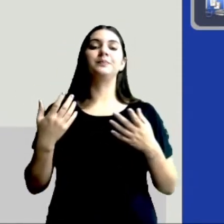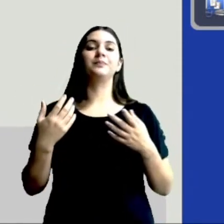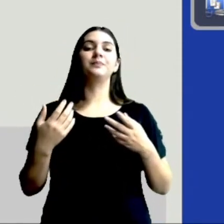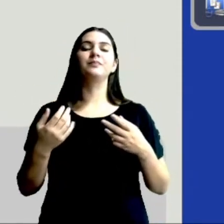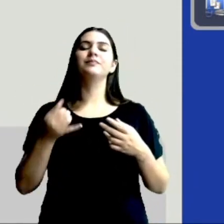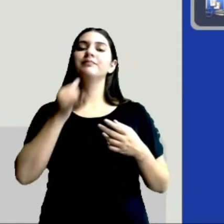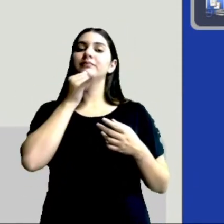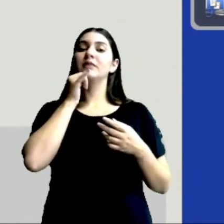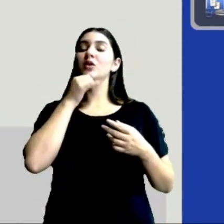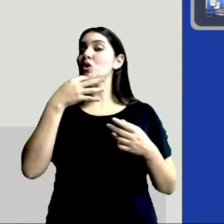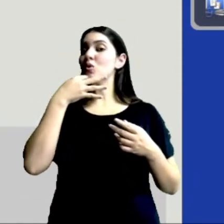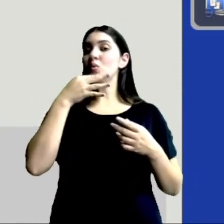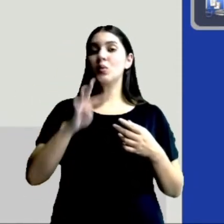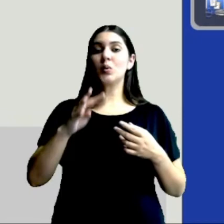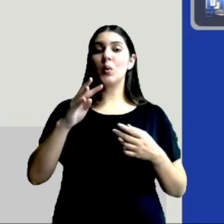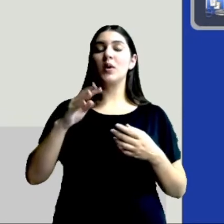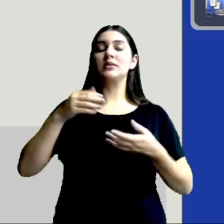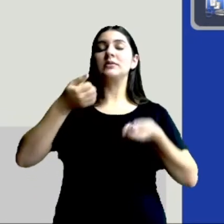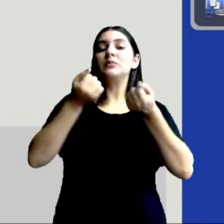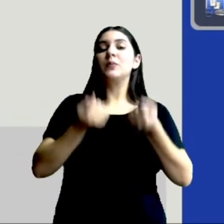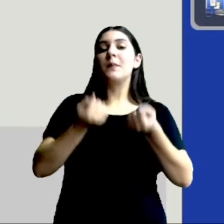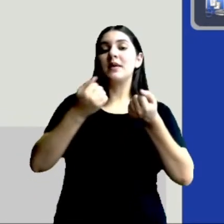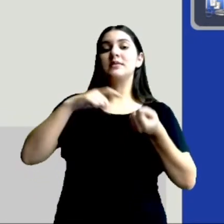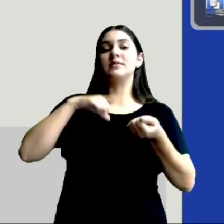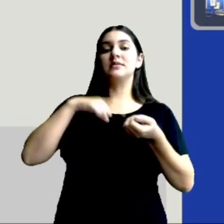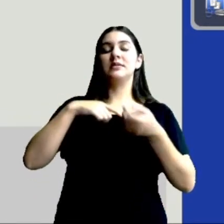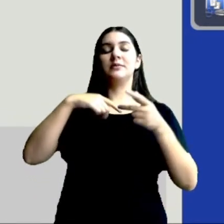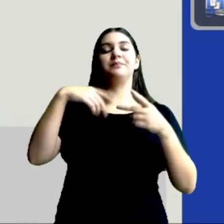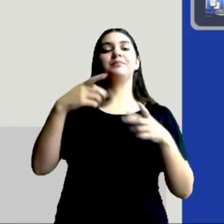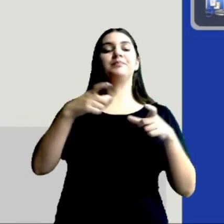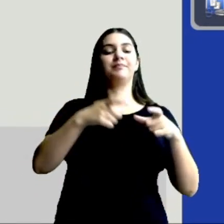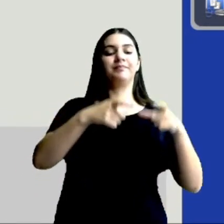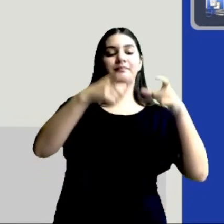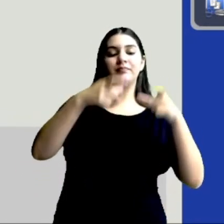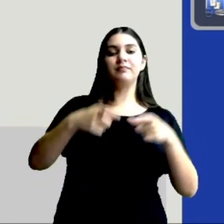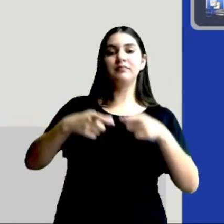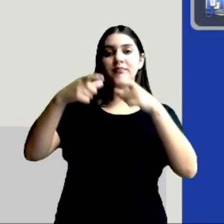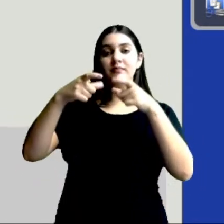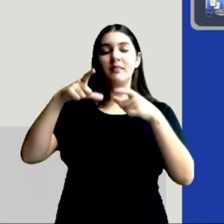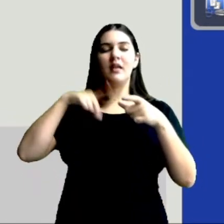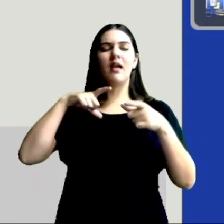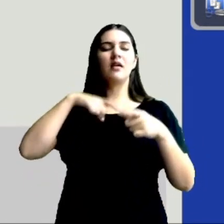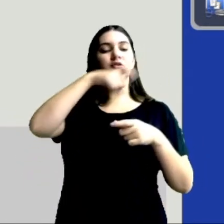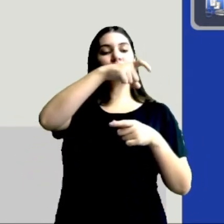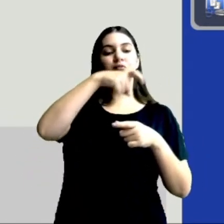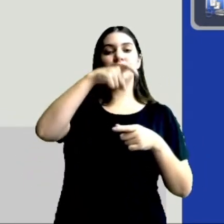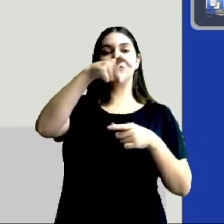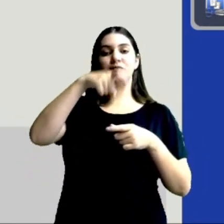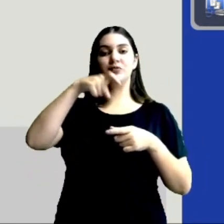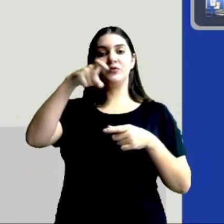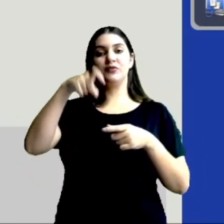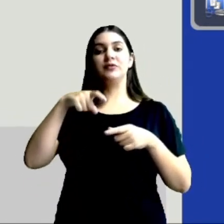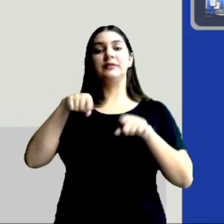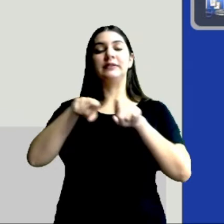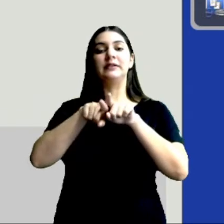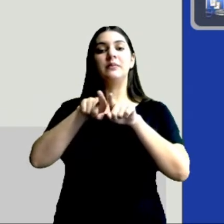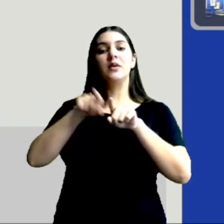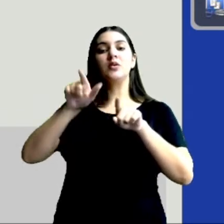conhece o peso, mas são 3 caixinhas iguais. Ó. Ele dizendo x, x, x, é a mesma coisa. E do outro lado,